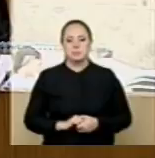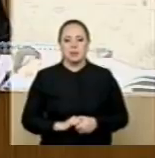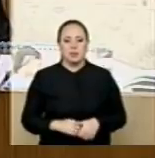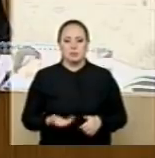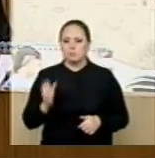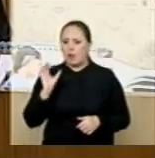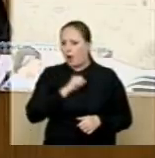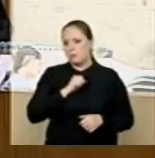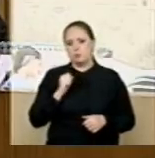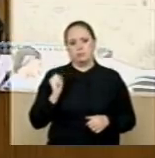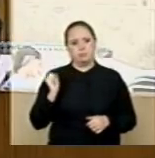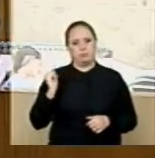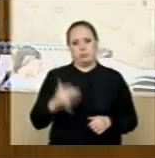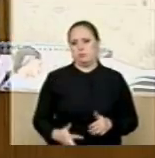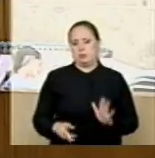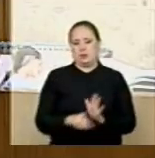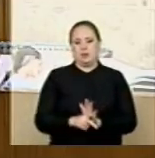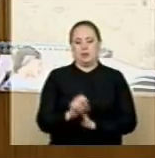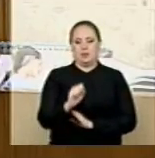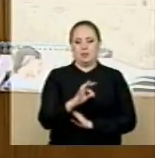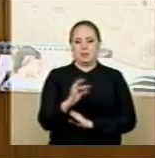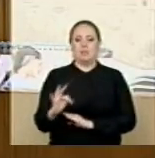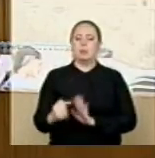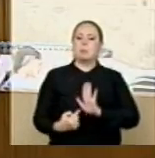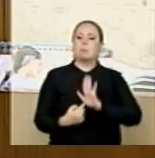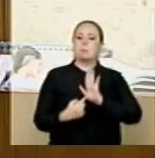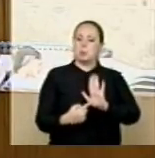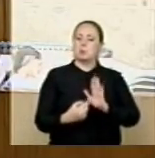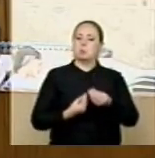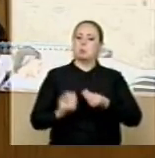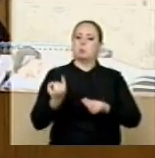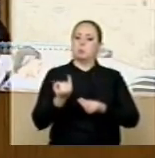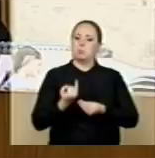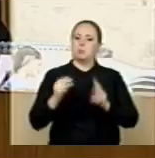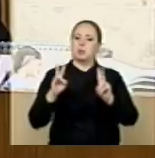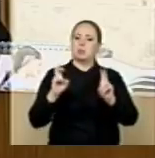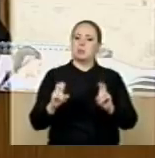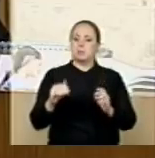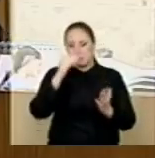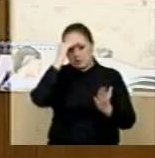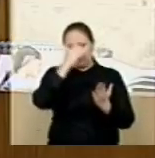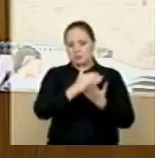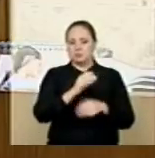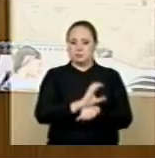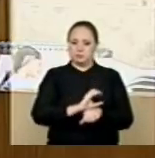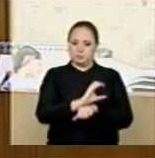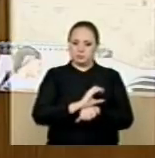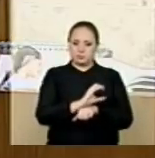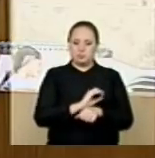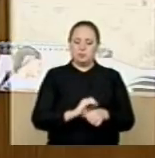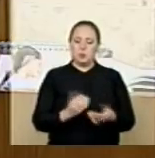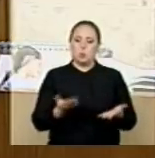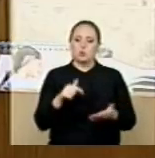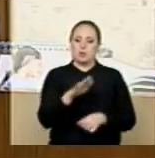velocidade imprimida pela Corte revela a magnitude da questão constitucional que será examinada aqui nesta